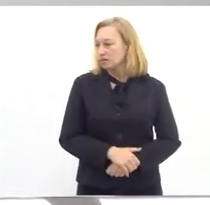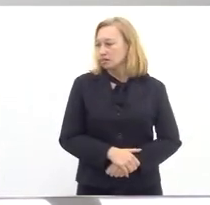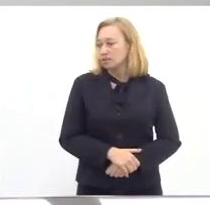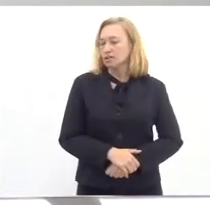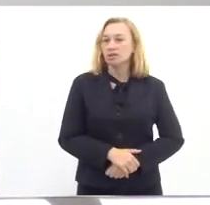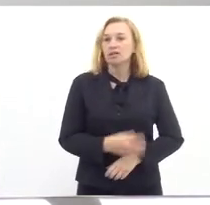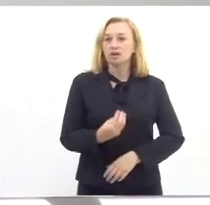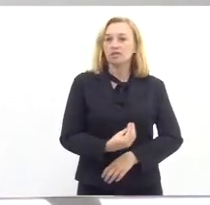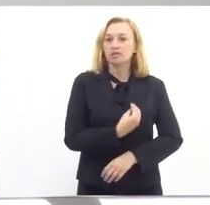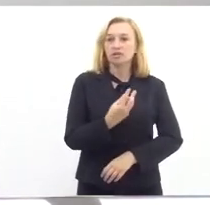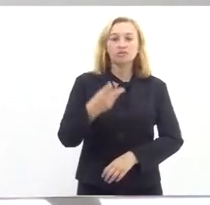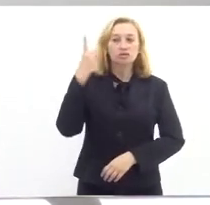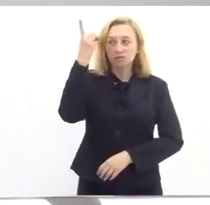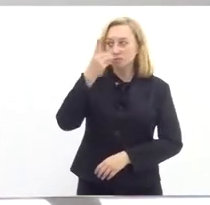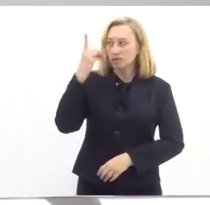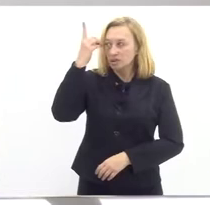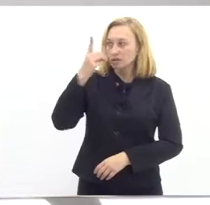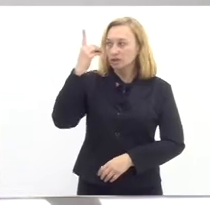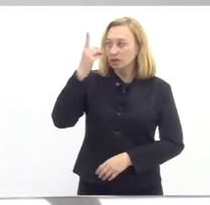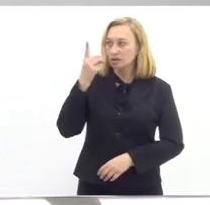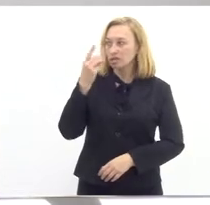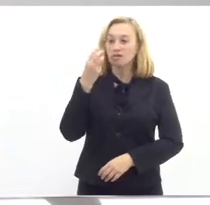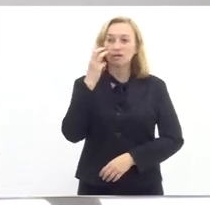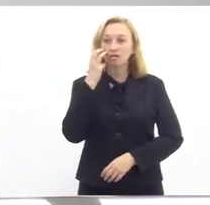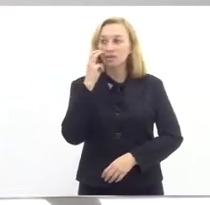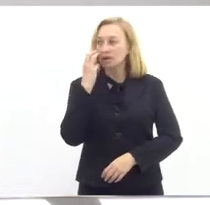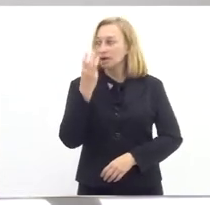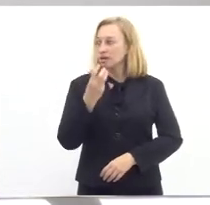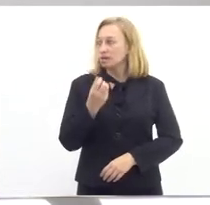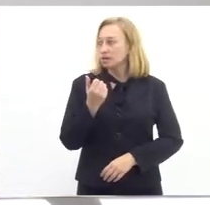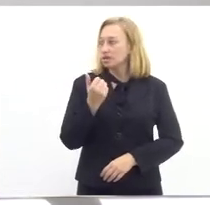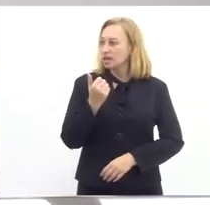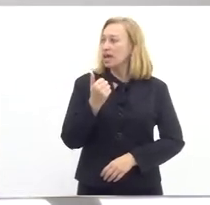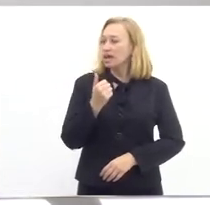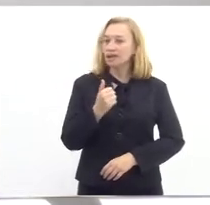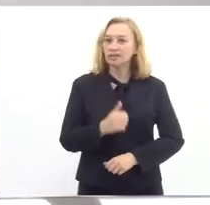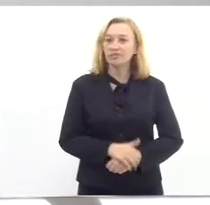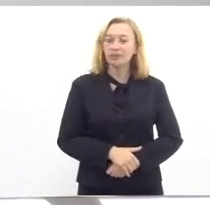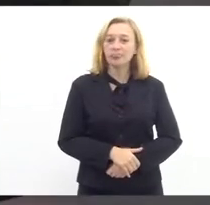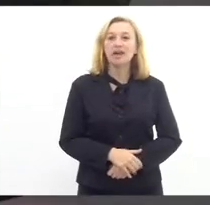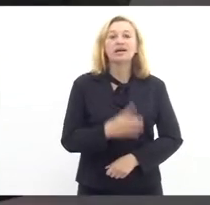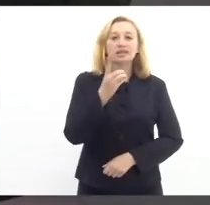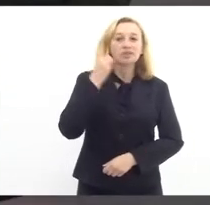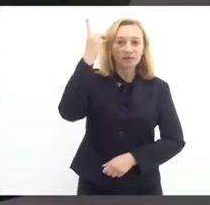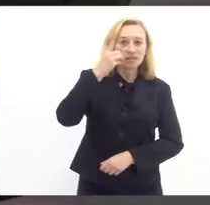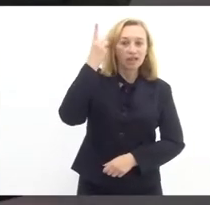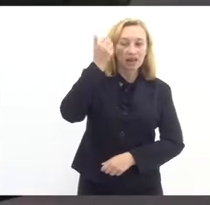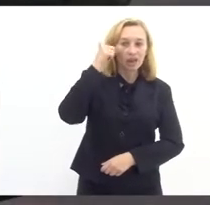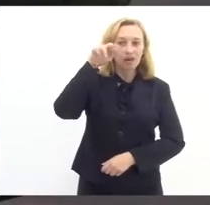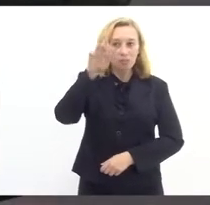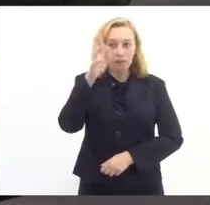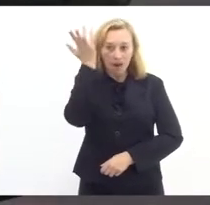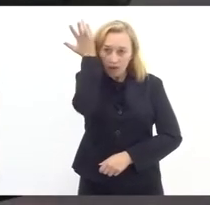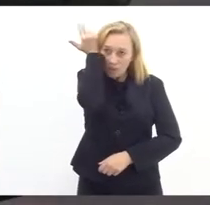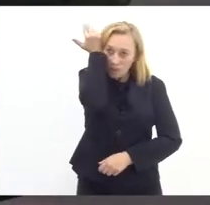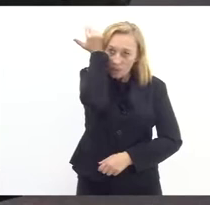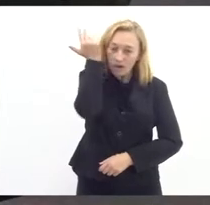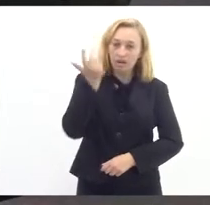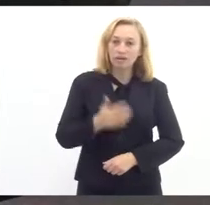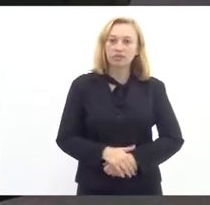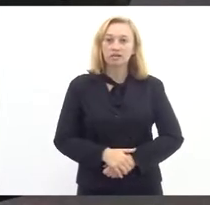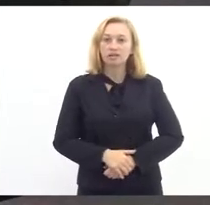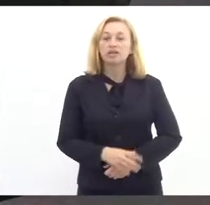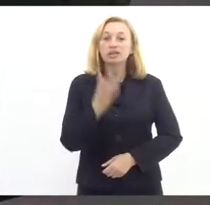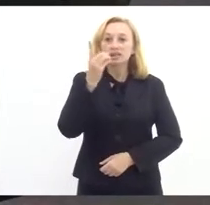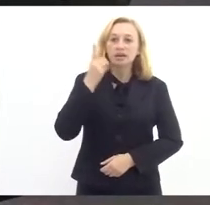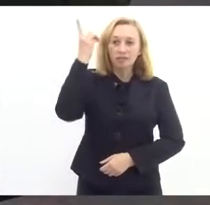com a presença dos senhores deputados, deputado Valdec Carneiro, que é o nosso relator, deputado Eliomar Coelho, que é o nosso vice-presidente,